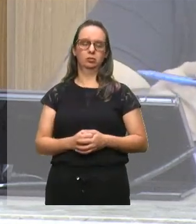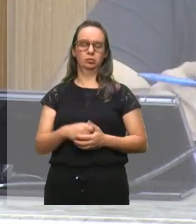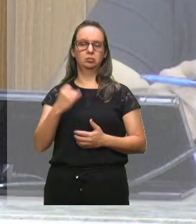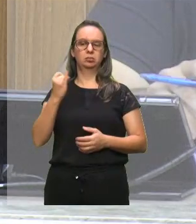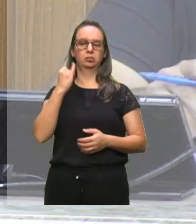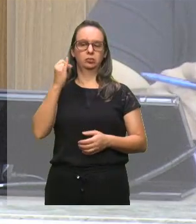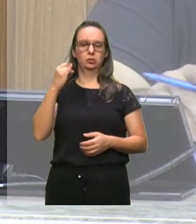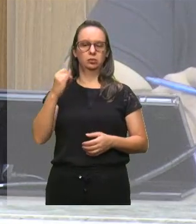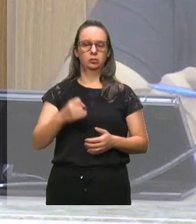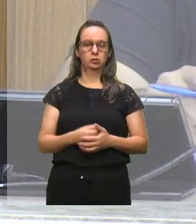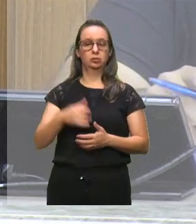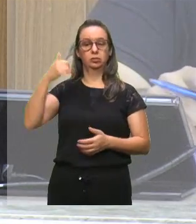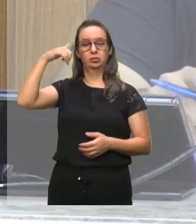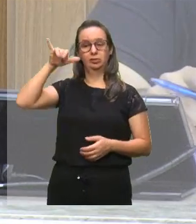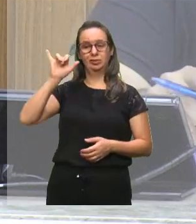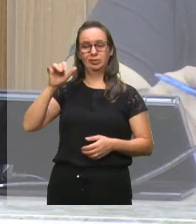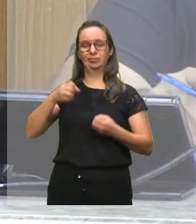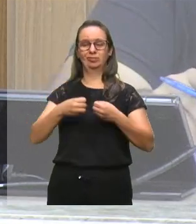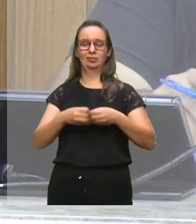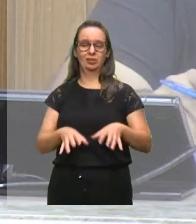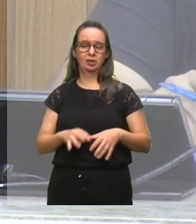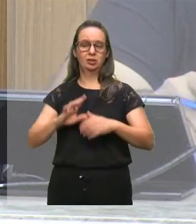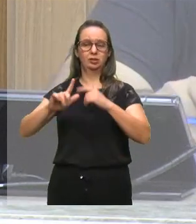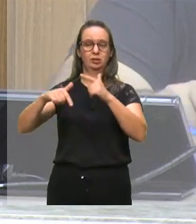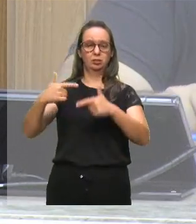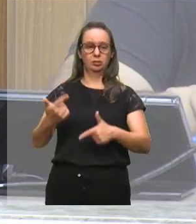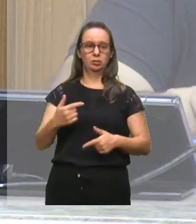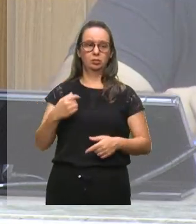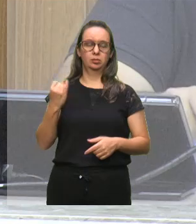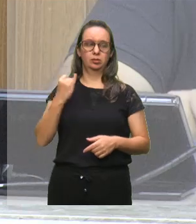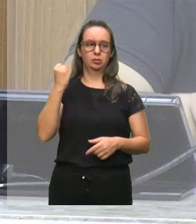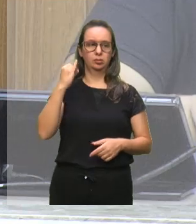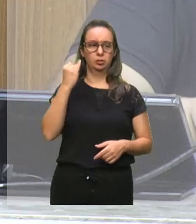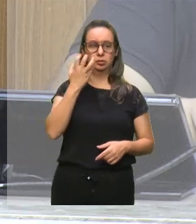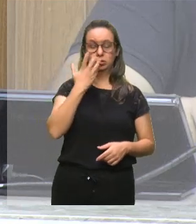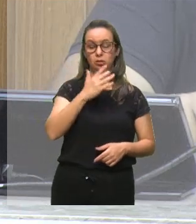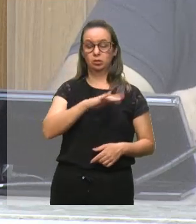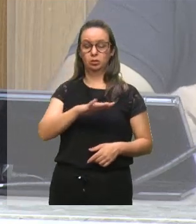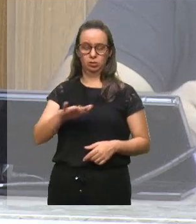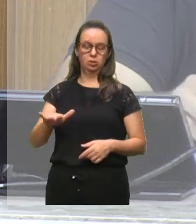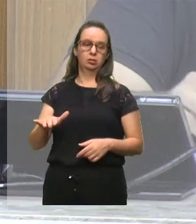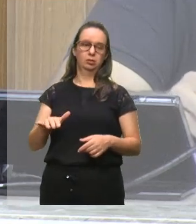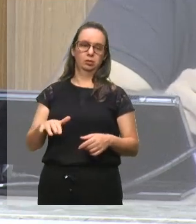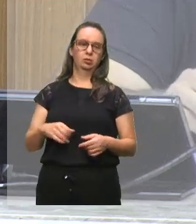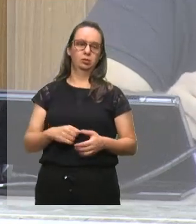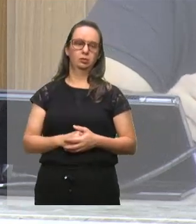talvez na alta complexidade, principalmente no atendimento infantil. Muito obrigado, senhor presidente.